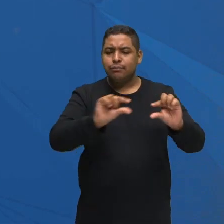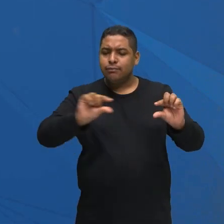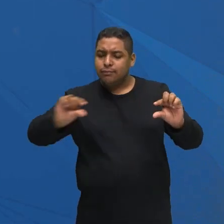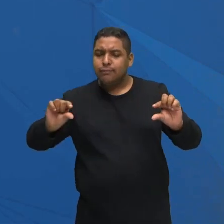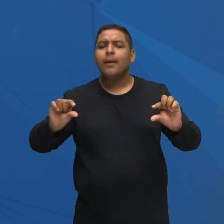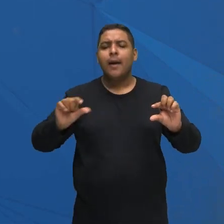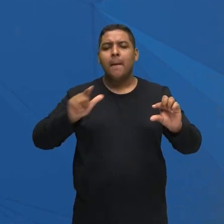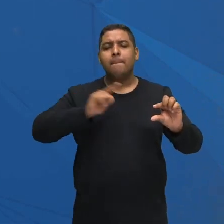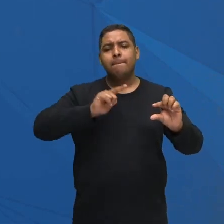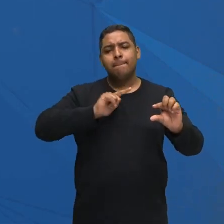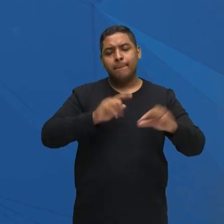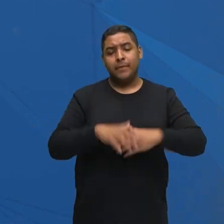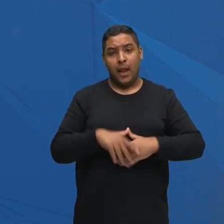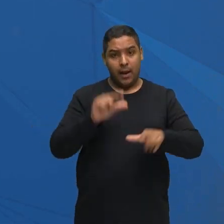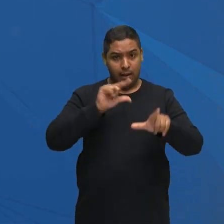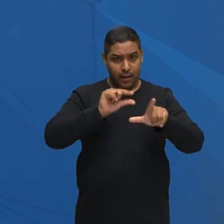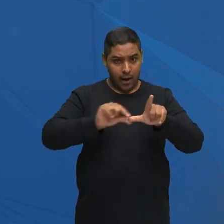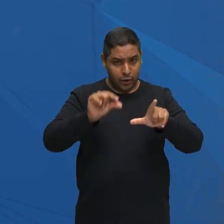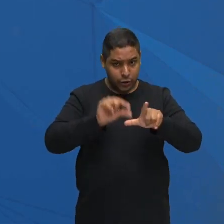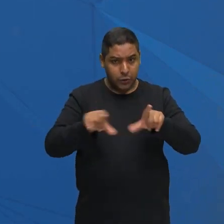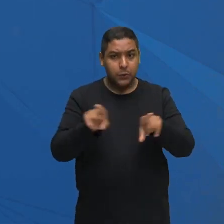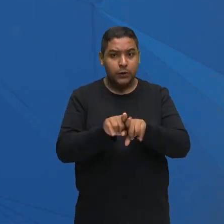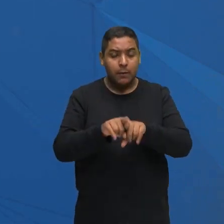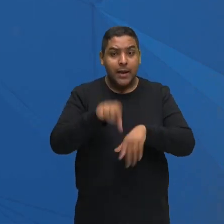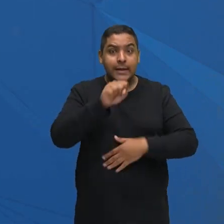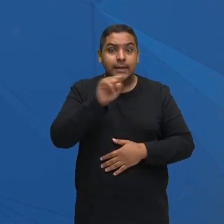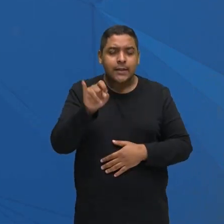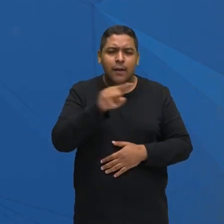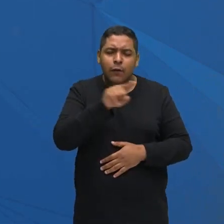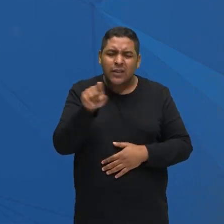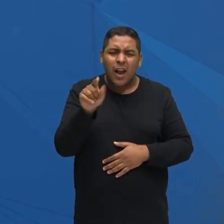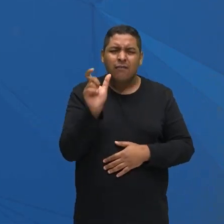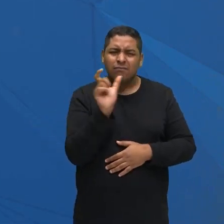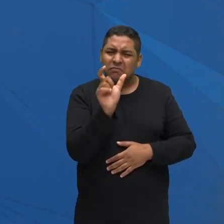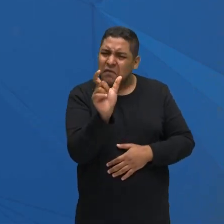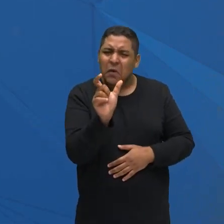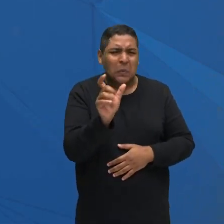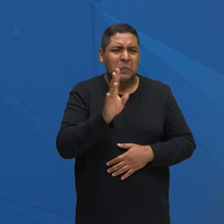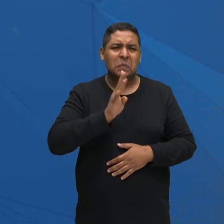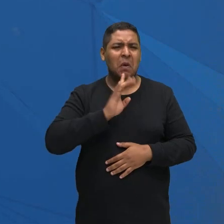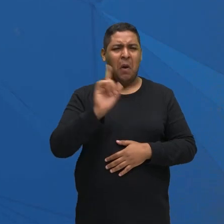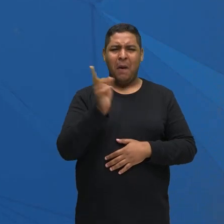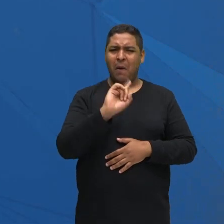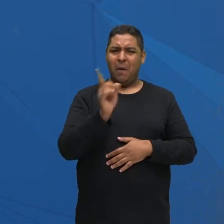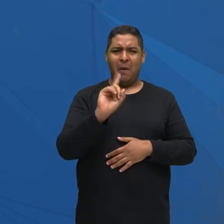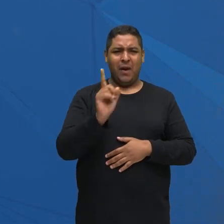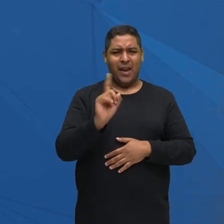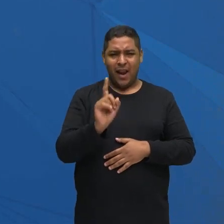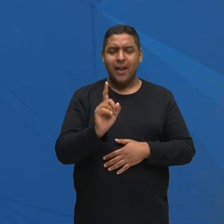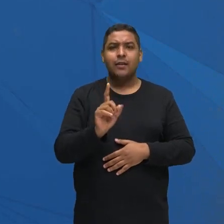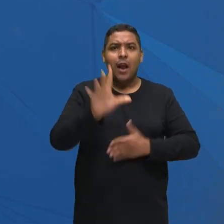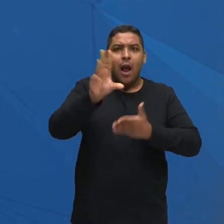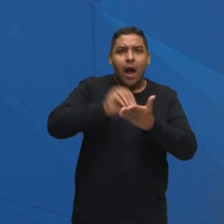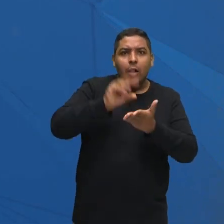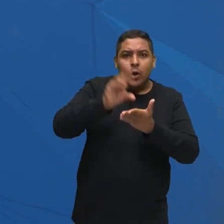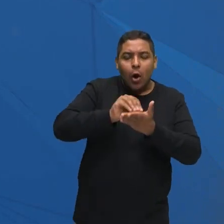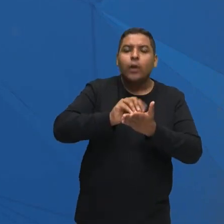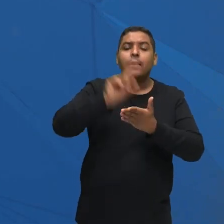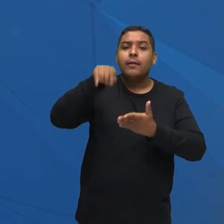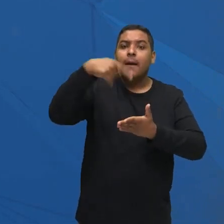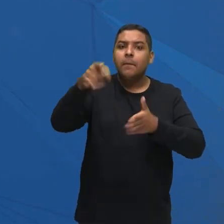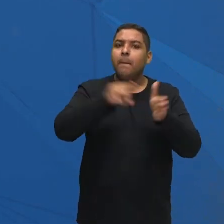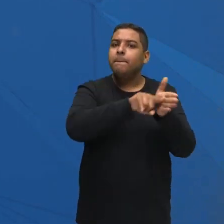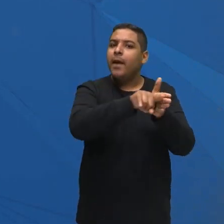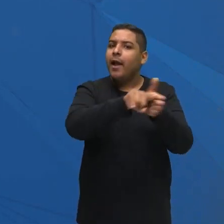E olha a tarefa, se você viu algum termo que você desconhece do amazonês, anota e vai pesquisar, né?